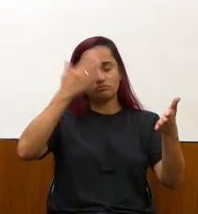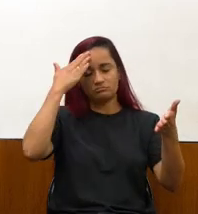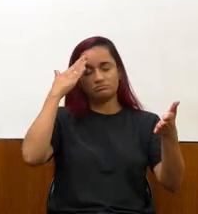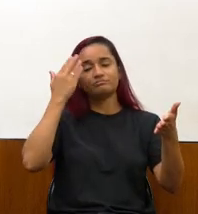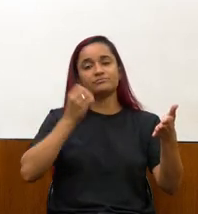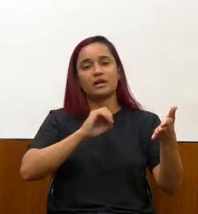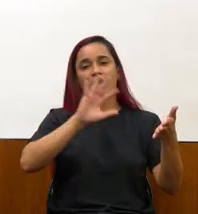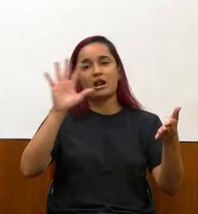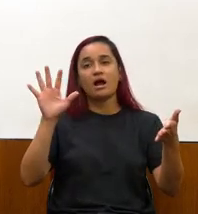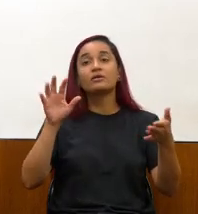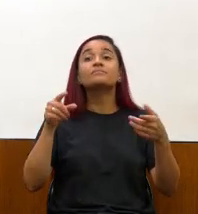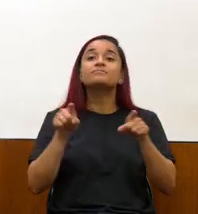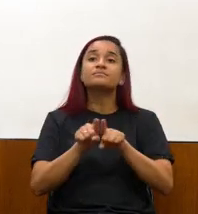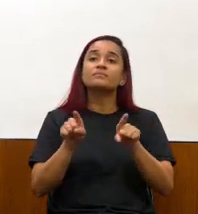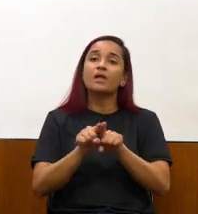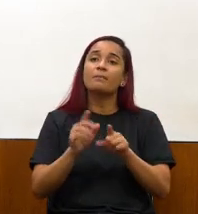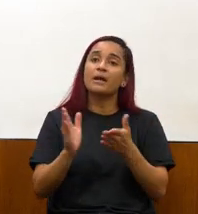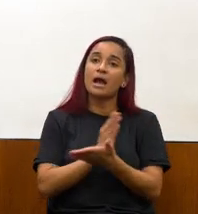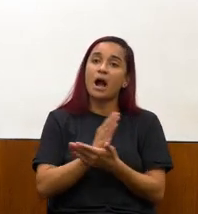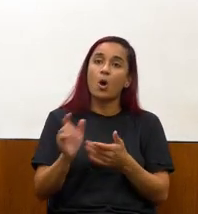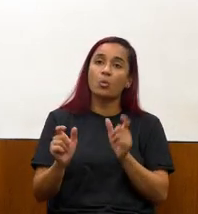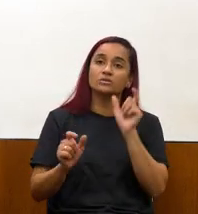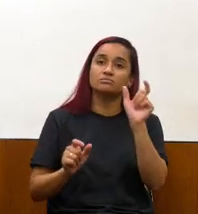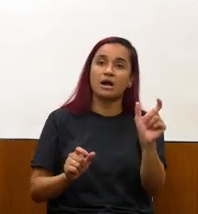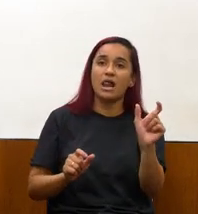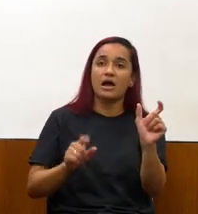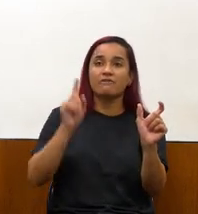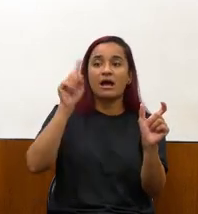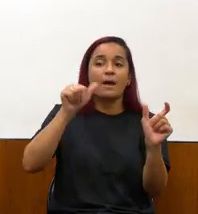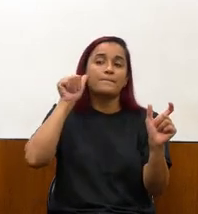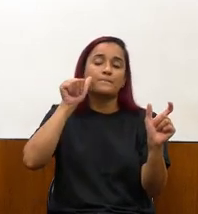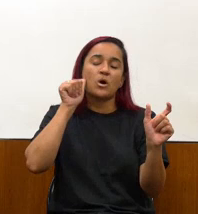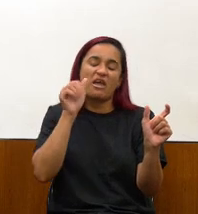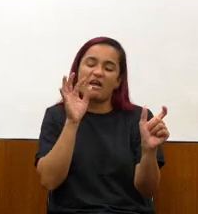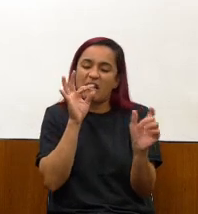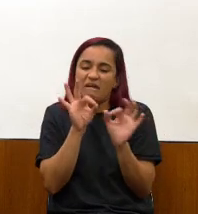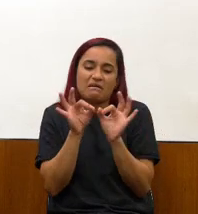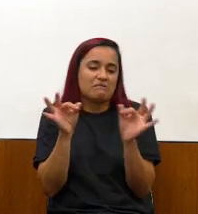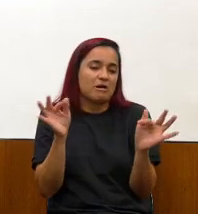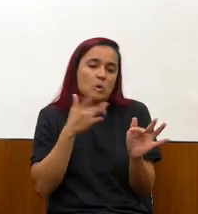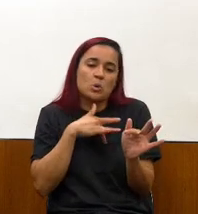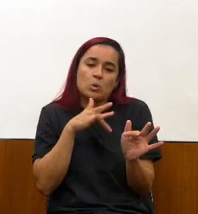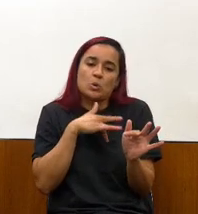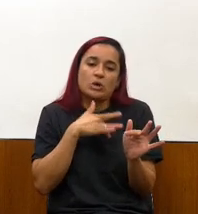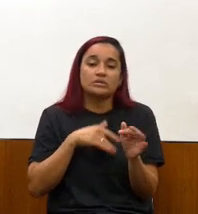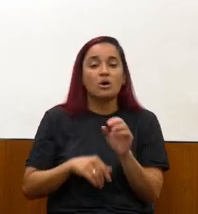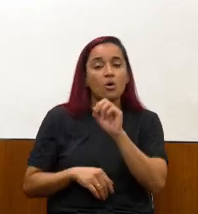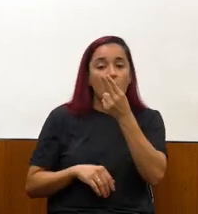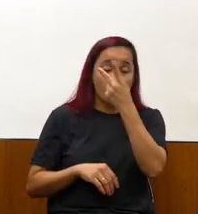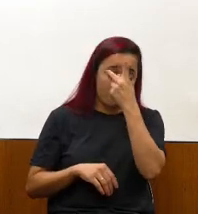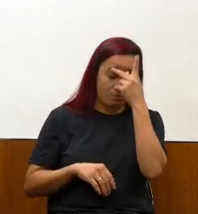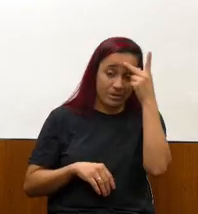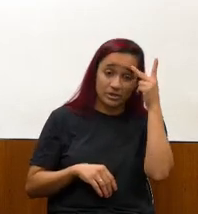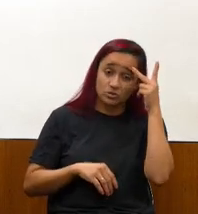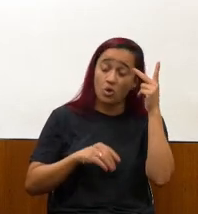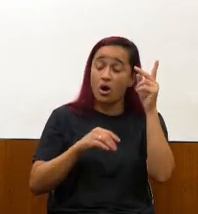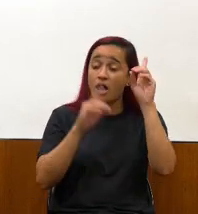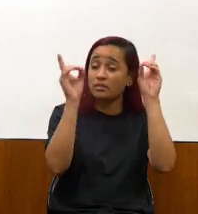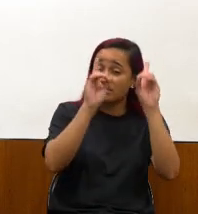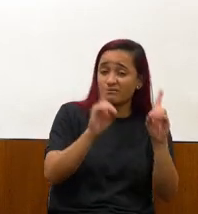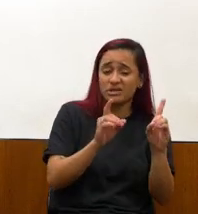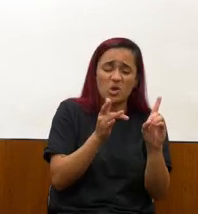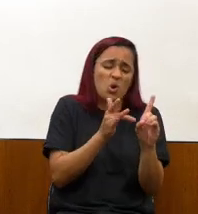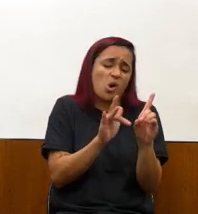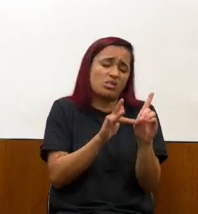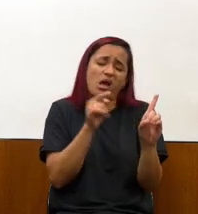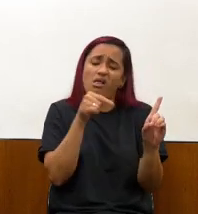os estereótipos. Ou então, como a mulher que é sexo frágil, a pessoa com deficiência que não consegue fazer nada, ou então vive pouco,